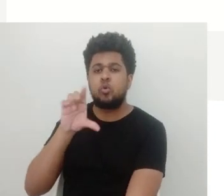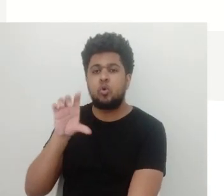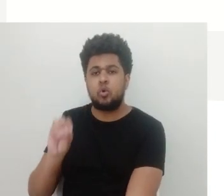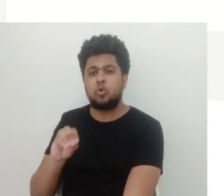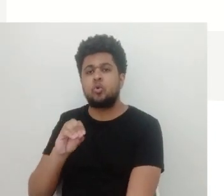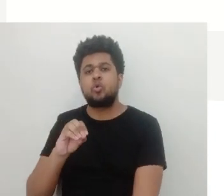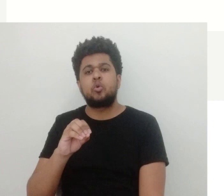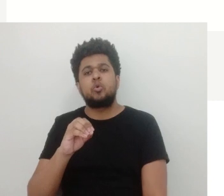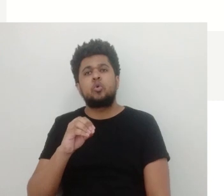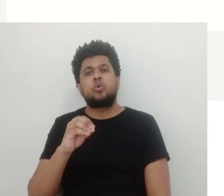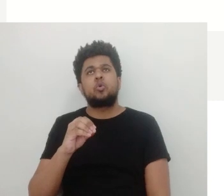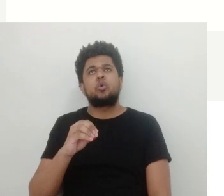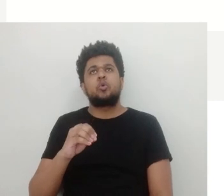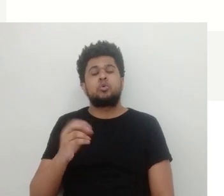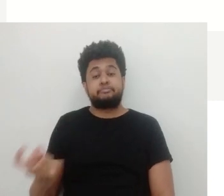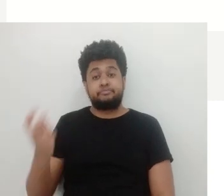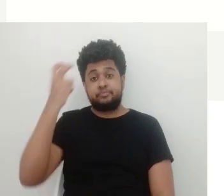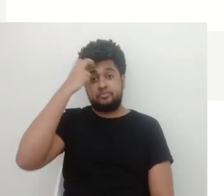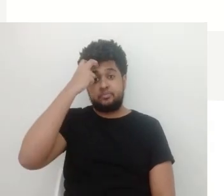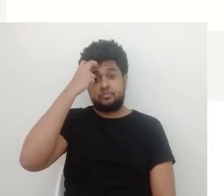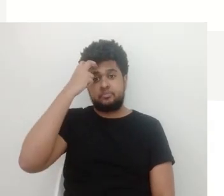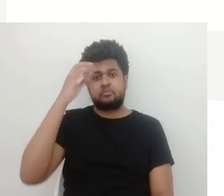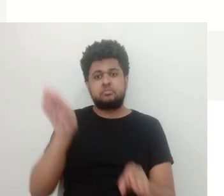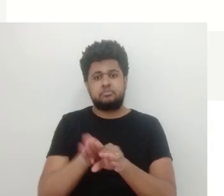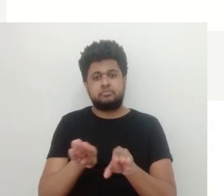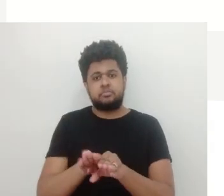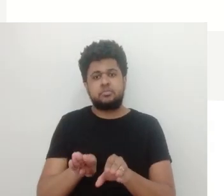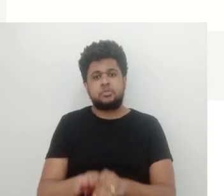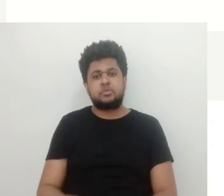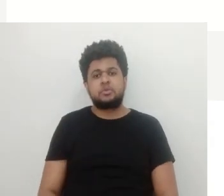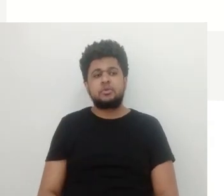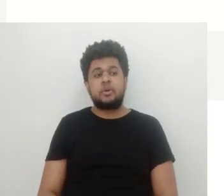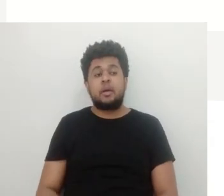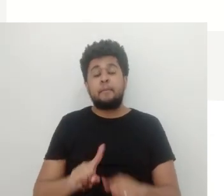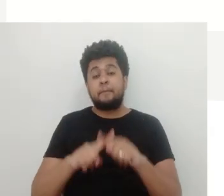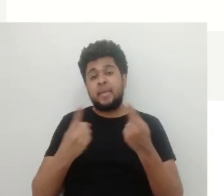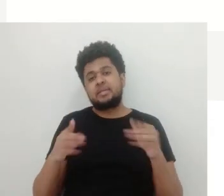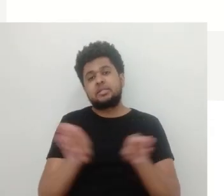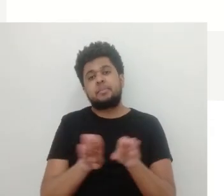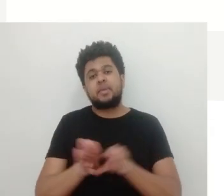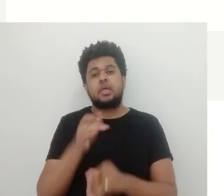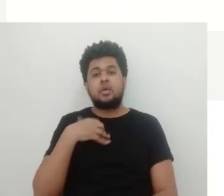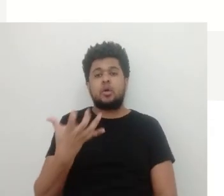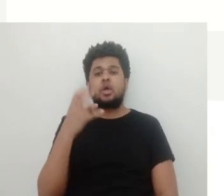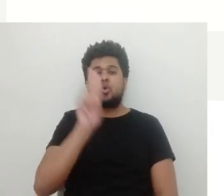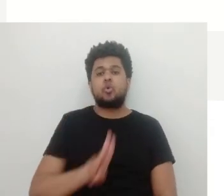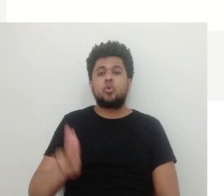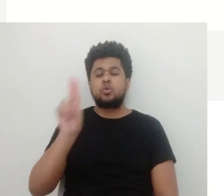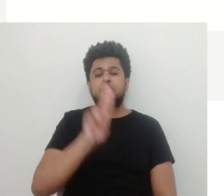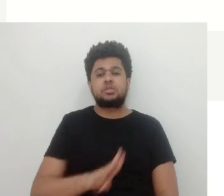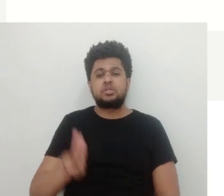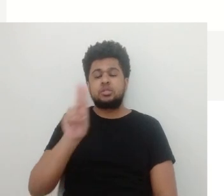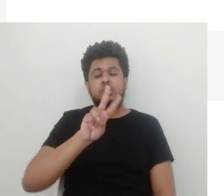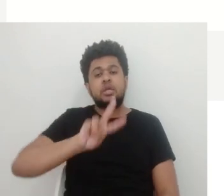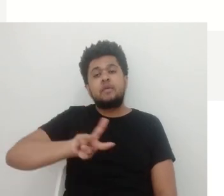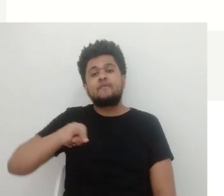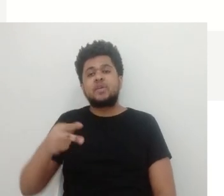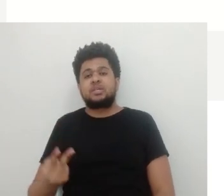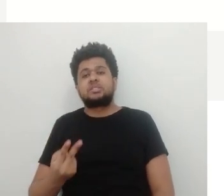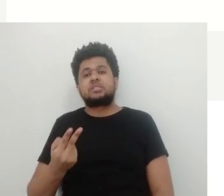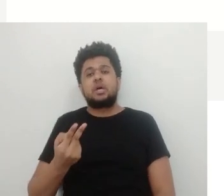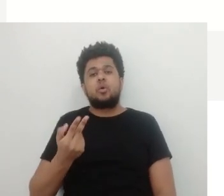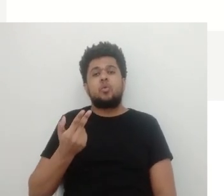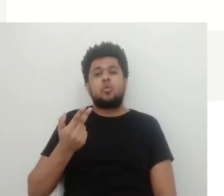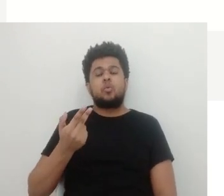como negação, como transformação. Também concordo de novo com o Eduardo. A interdisciplinaridade está na moda,